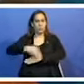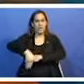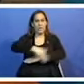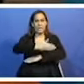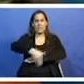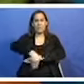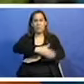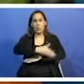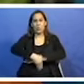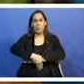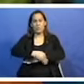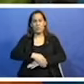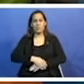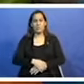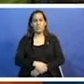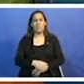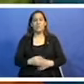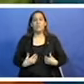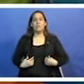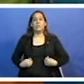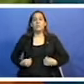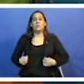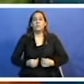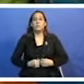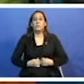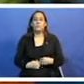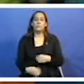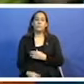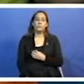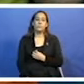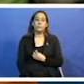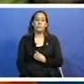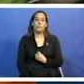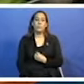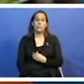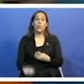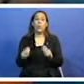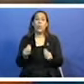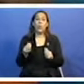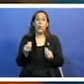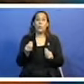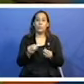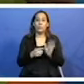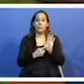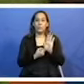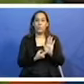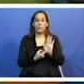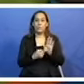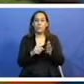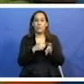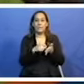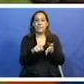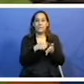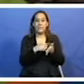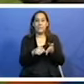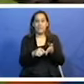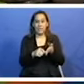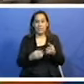livrarias. Então, como tem muito artista, eles apresentam na rua mesmo. E como que eles fazem para apresentar? Eles escrevem